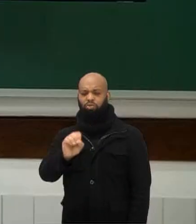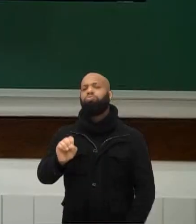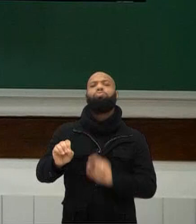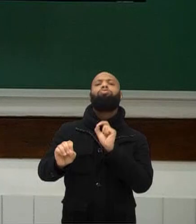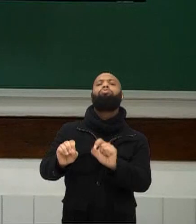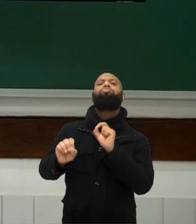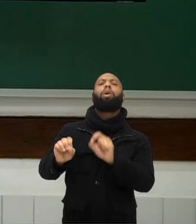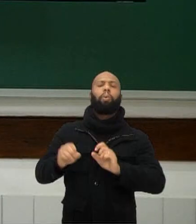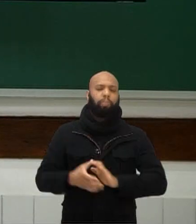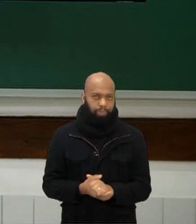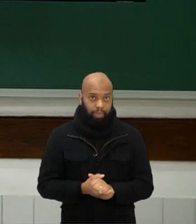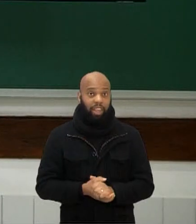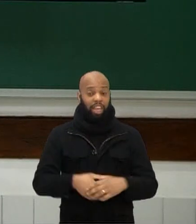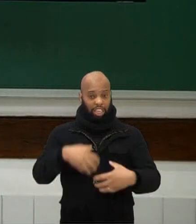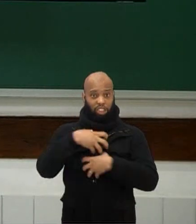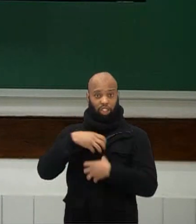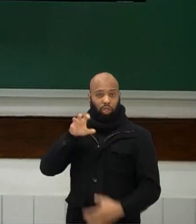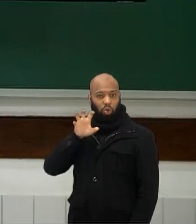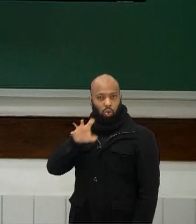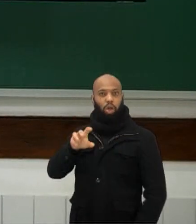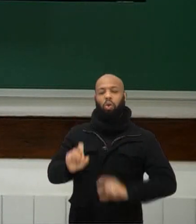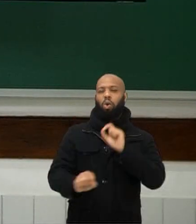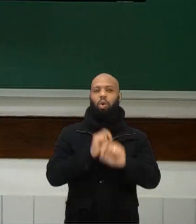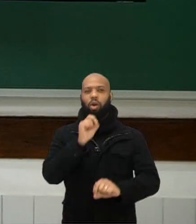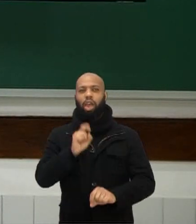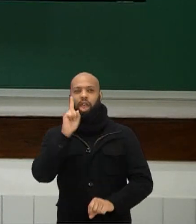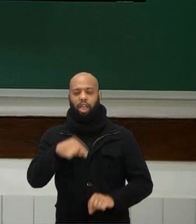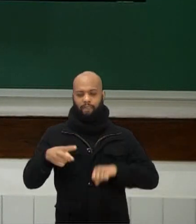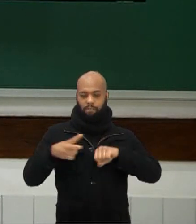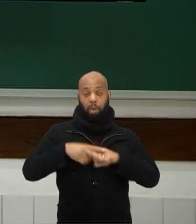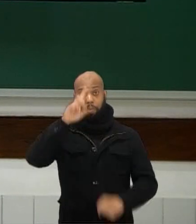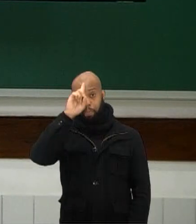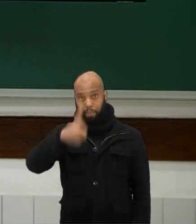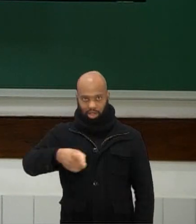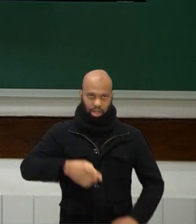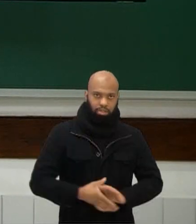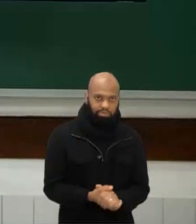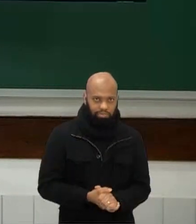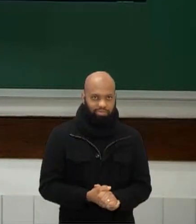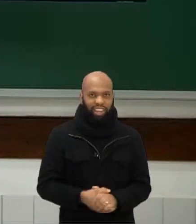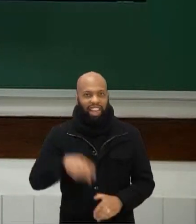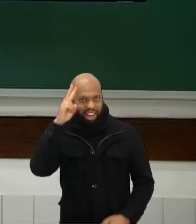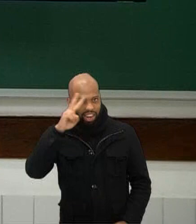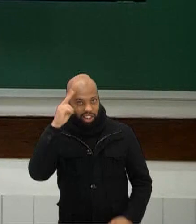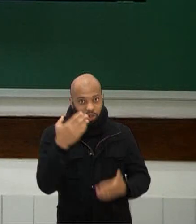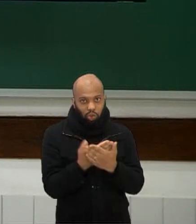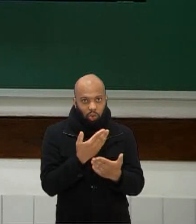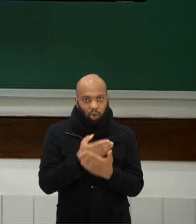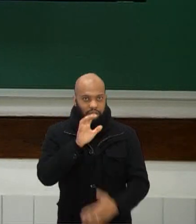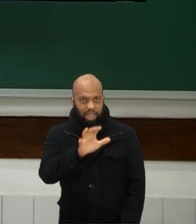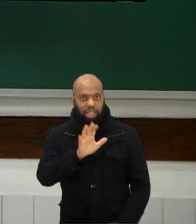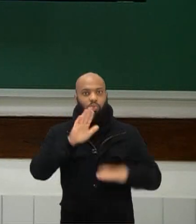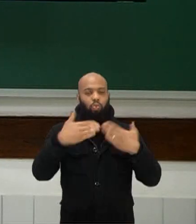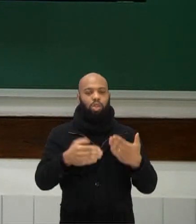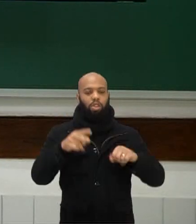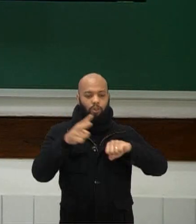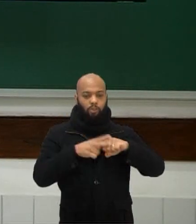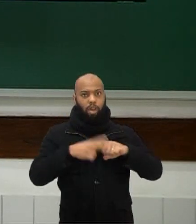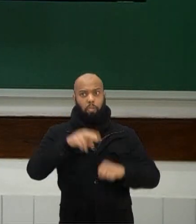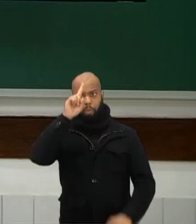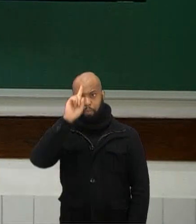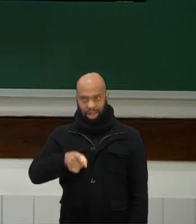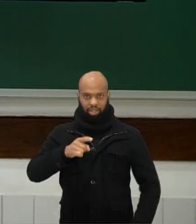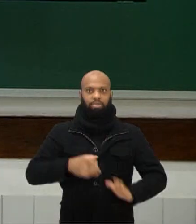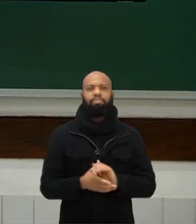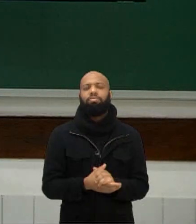modo imperativo. Modo imperativo é aquele assim, aquele verbo de mandar. Lembra quando a gente trabalhou com isso? Então o verbo vai mandar.